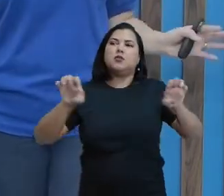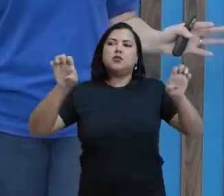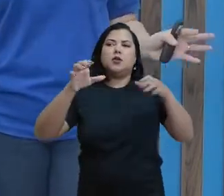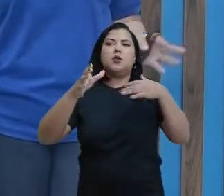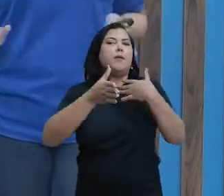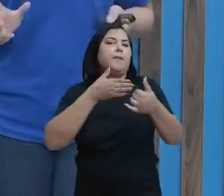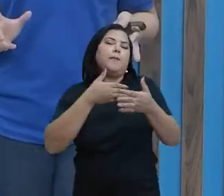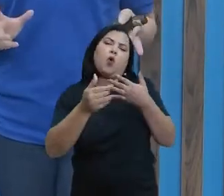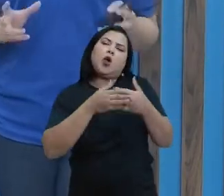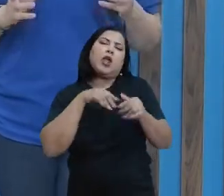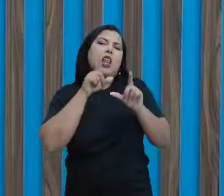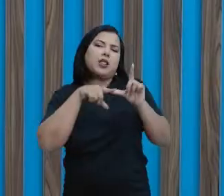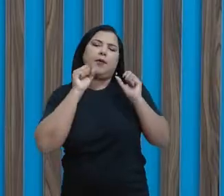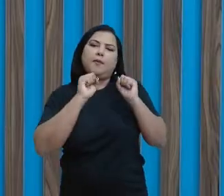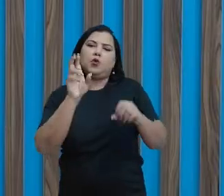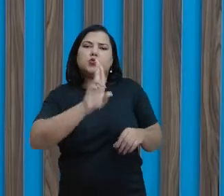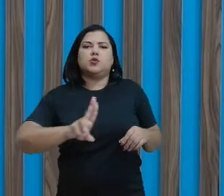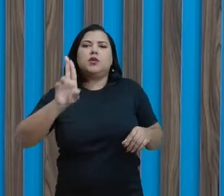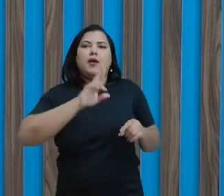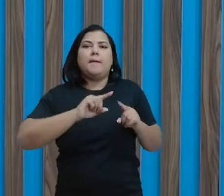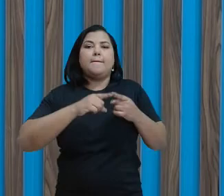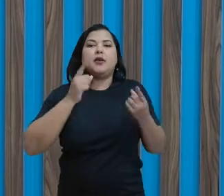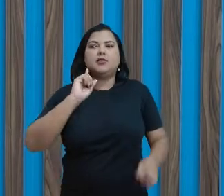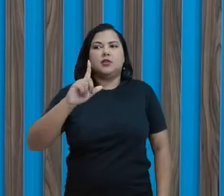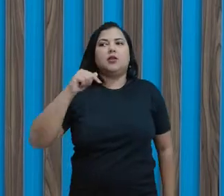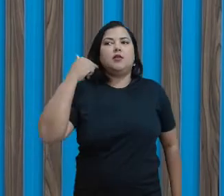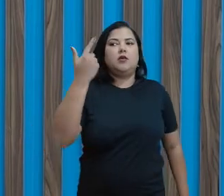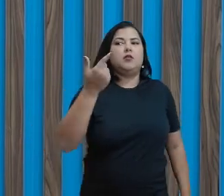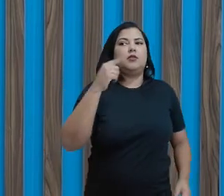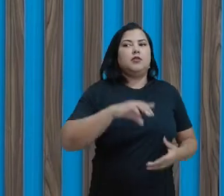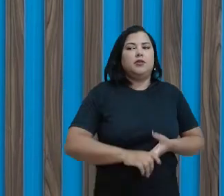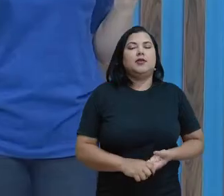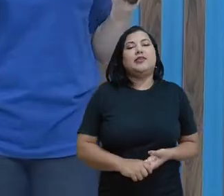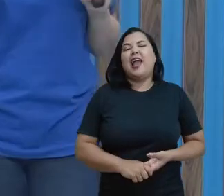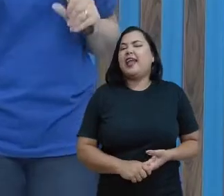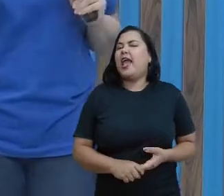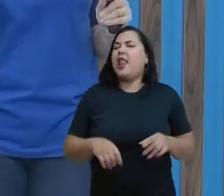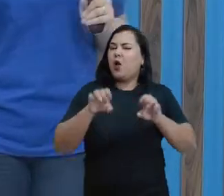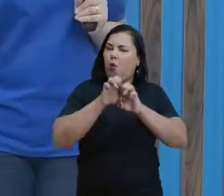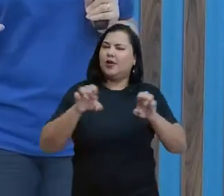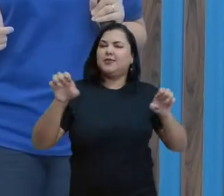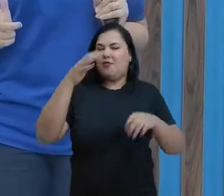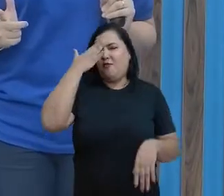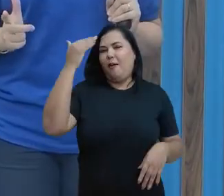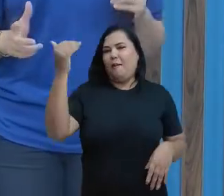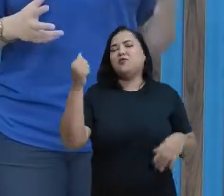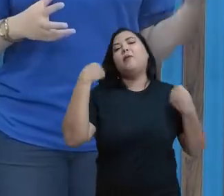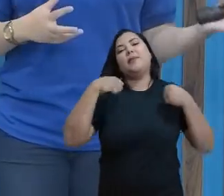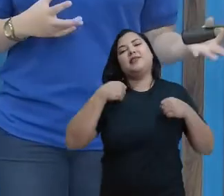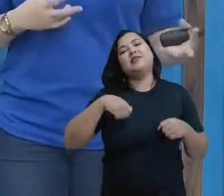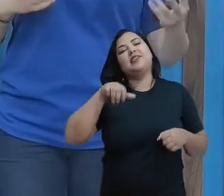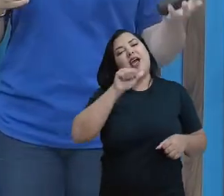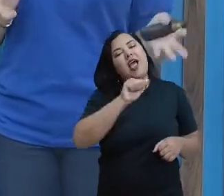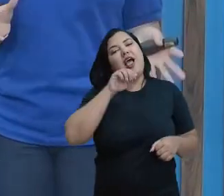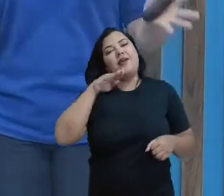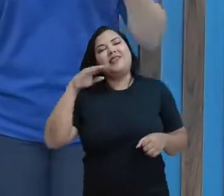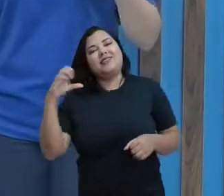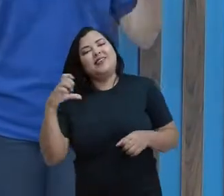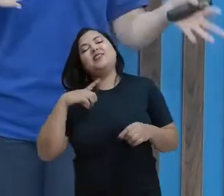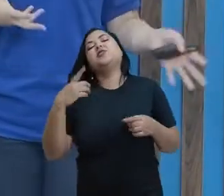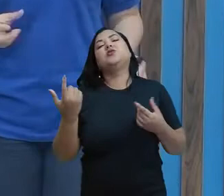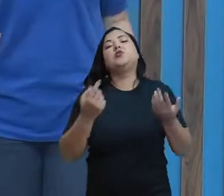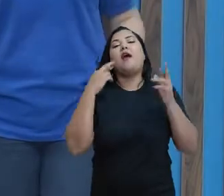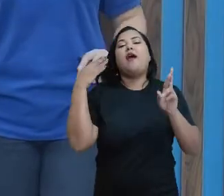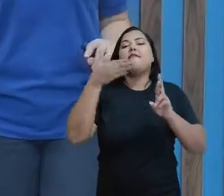qualquer letra, mas como a gente vai utilizar mais na frente aquela equação famosa, sabe? Que eu vou precisar dessas letras. A gente coloca para tornar